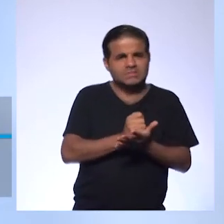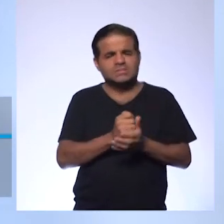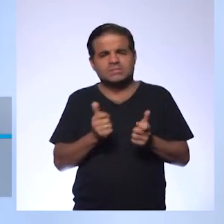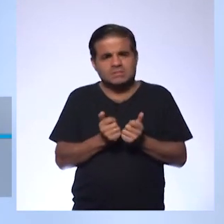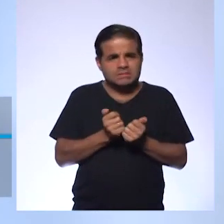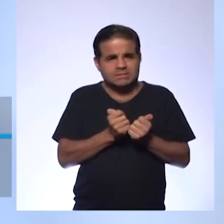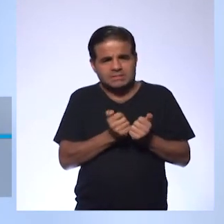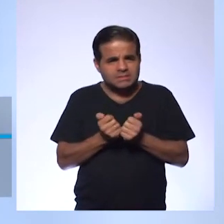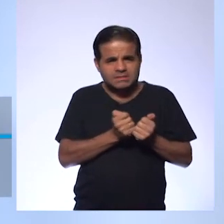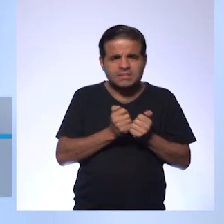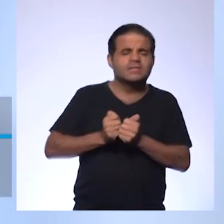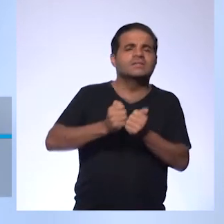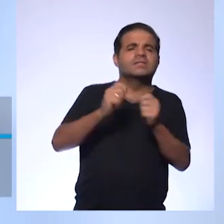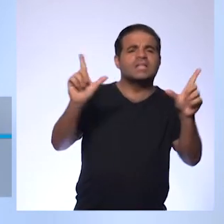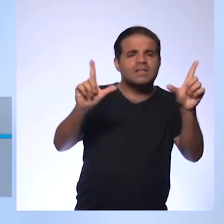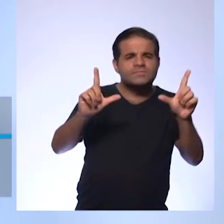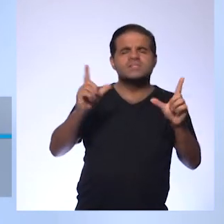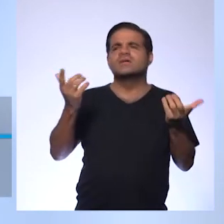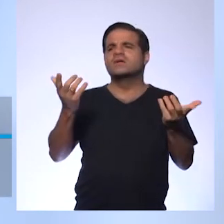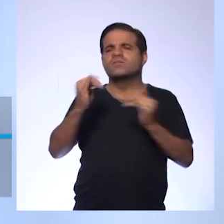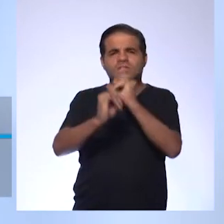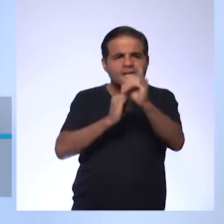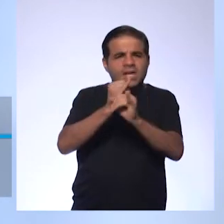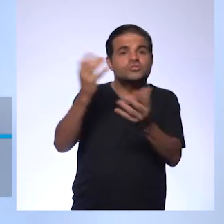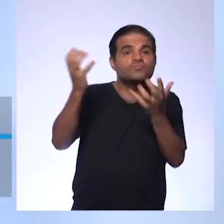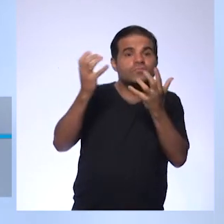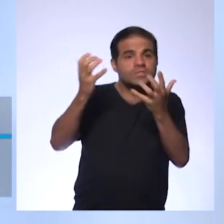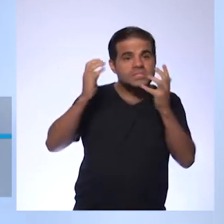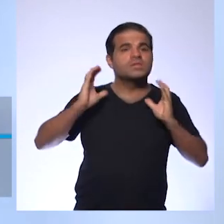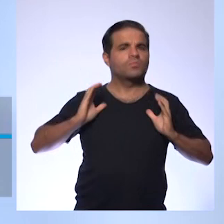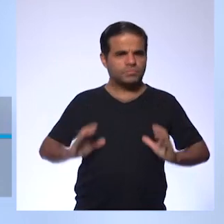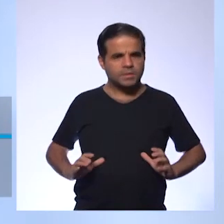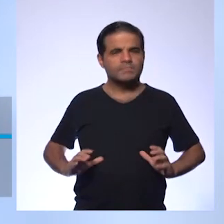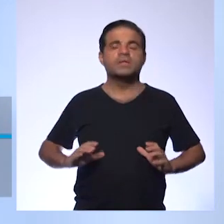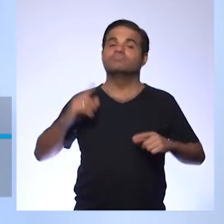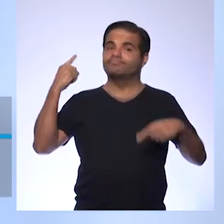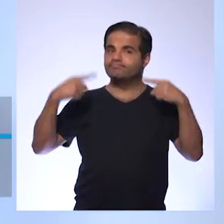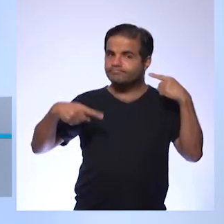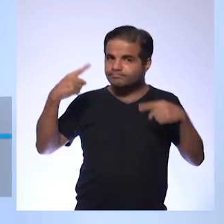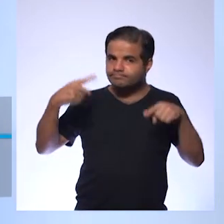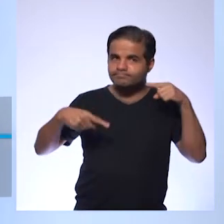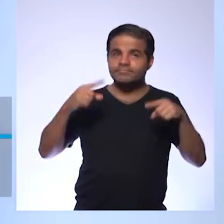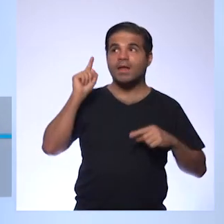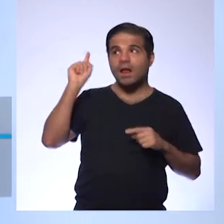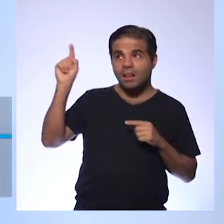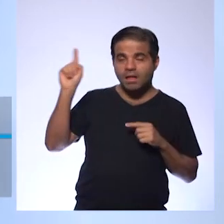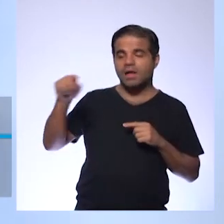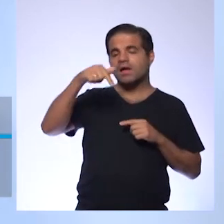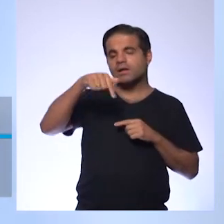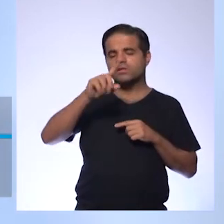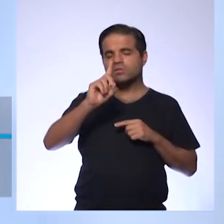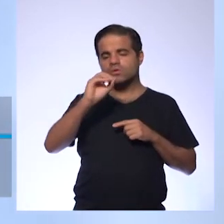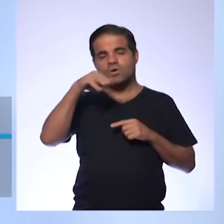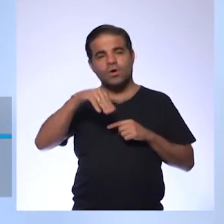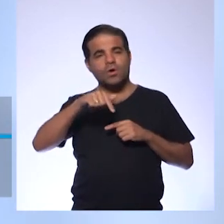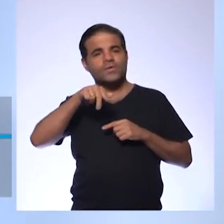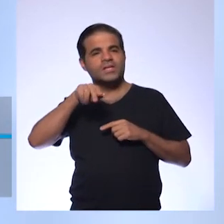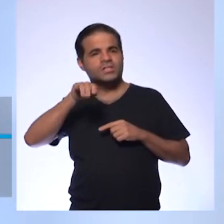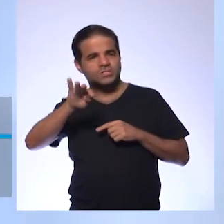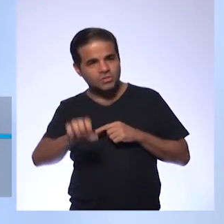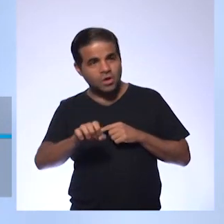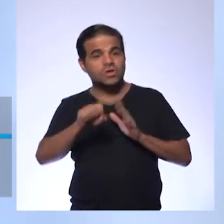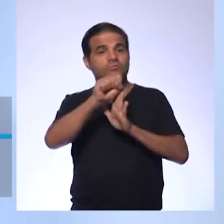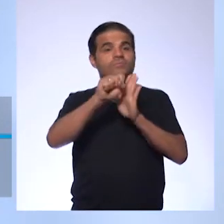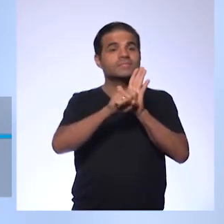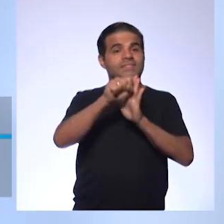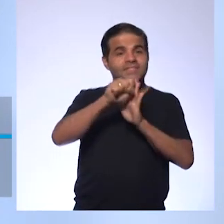influencia os comportamentos, a internet influencia os comportamentos, isso aí, olha, é um debate que está em Dom Quixote lá no século